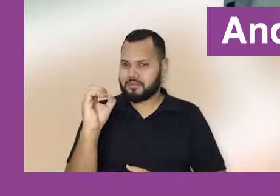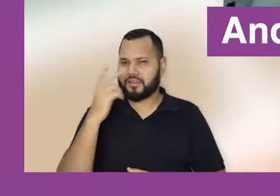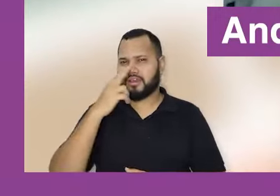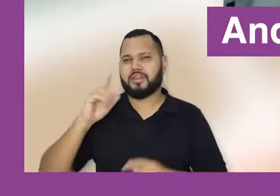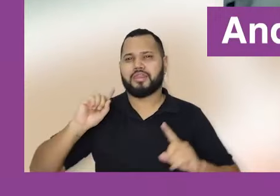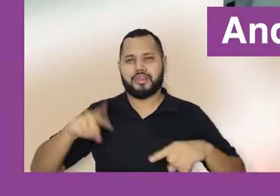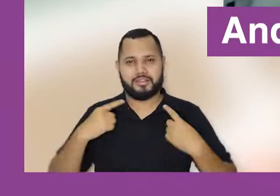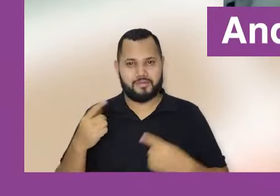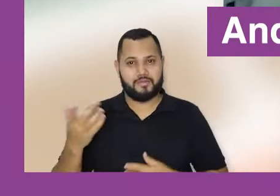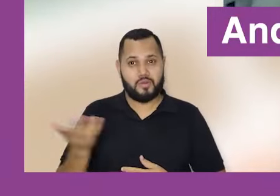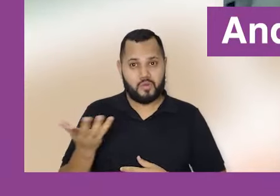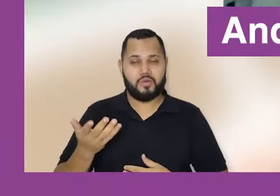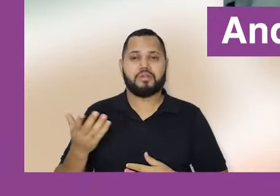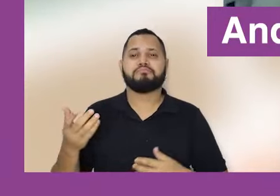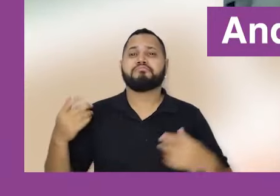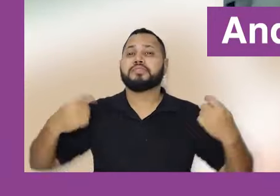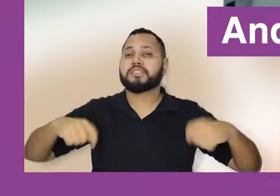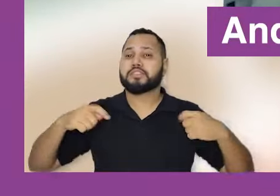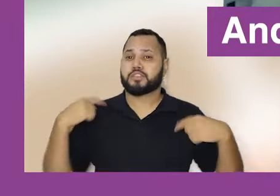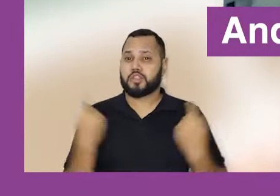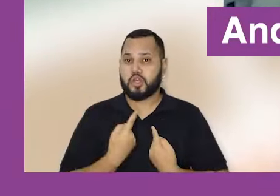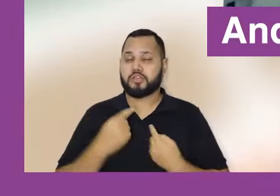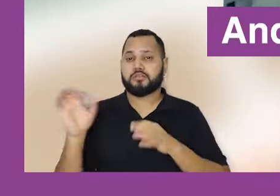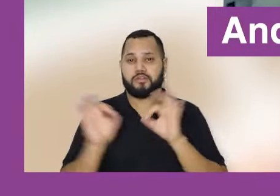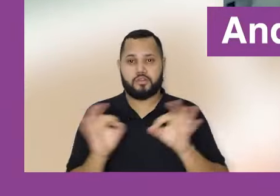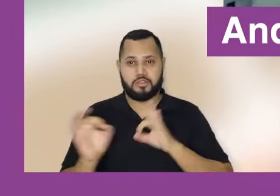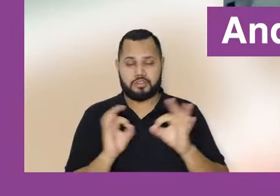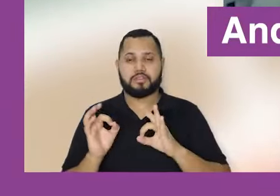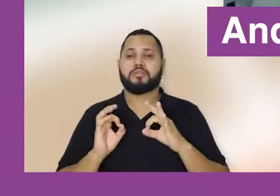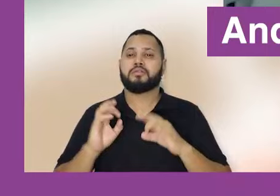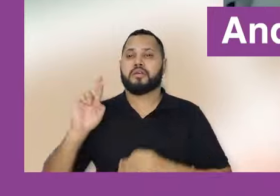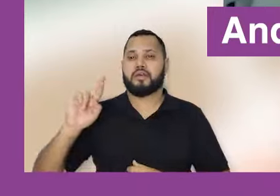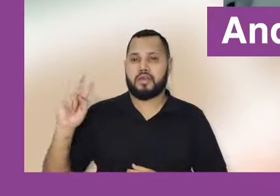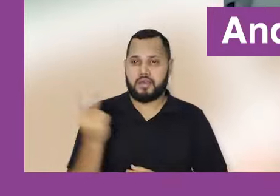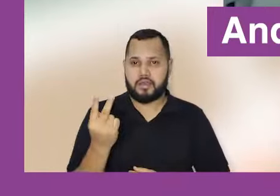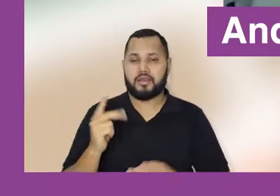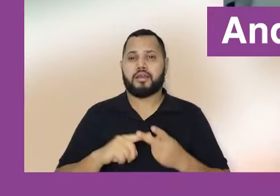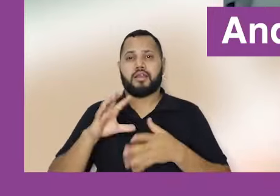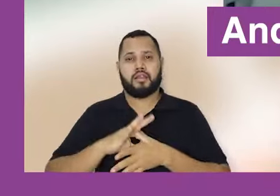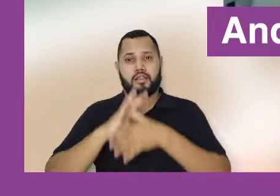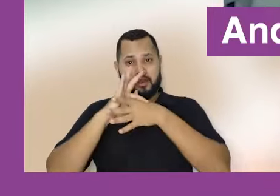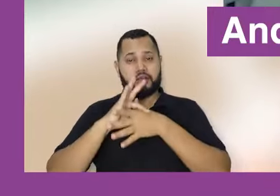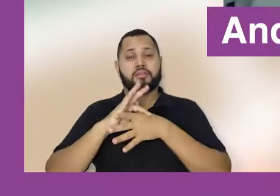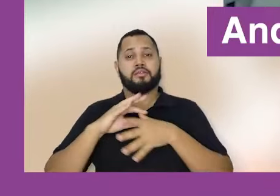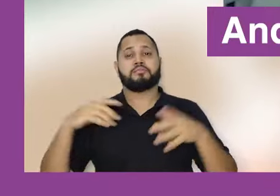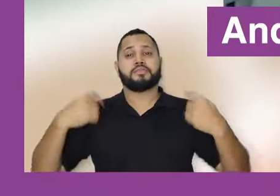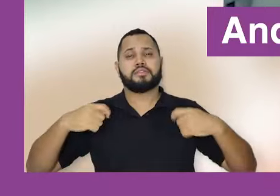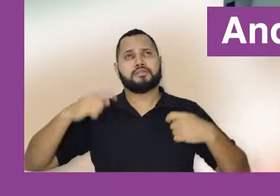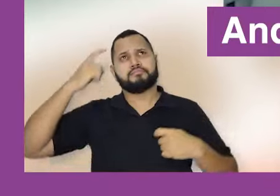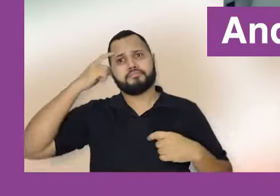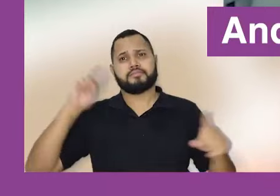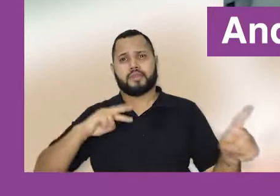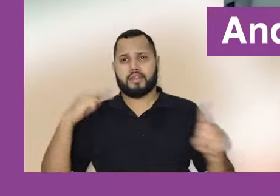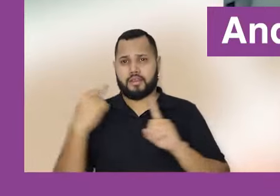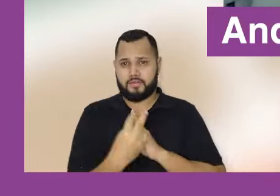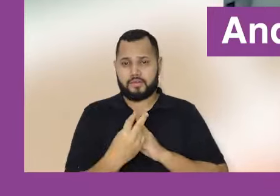enfim esses desafios novos demandam da gente como organizações de rhs de lideranças né que a gente tem